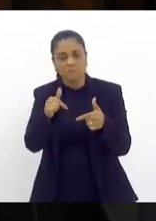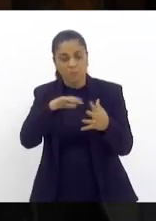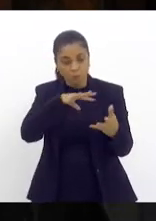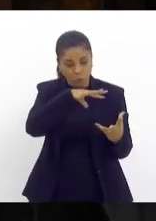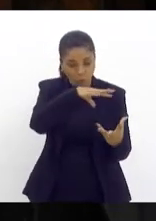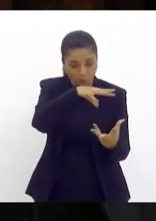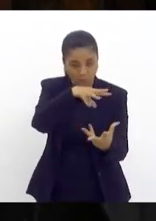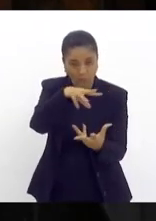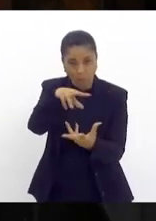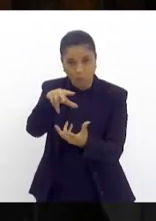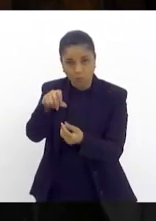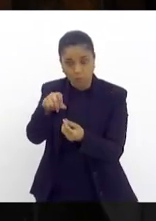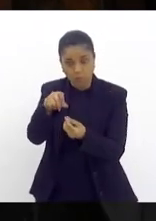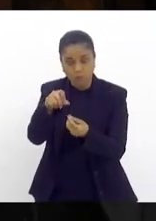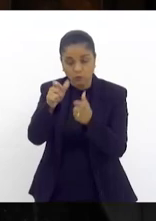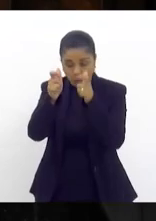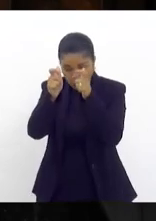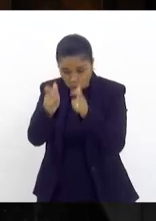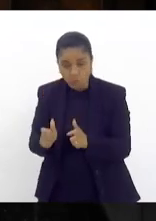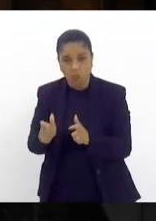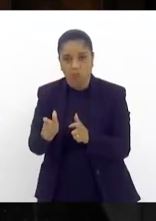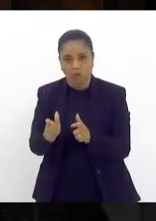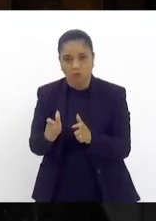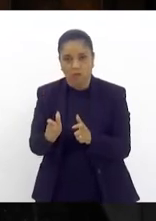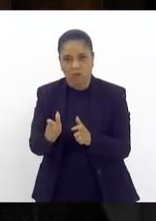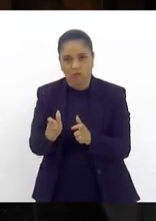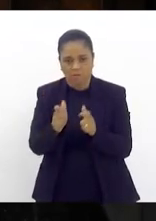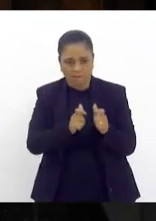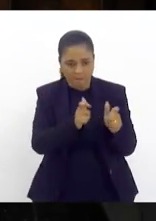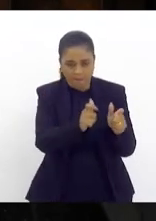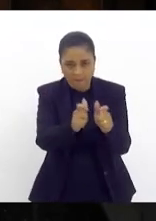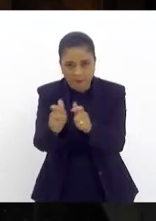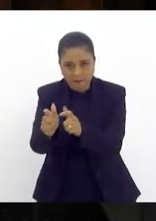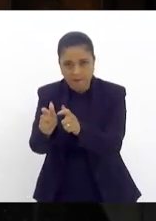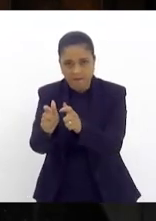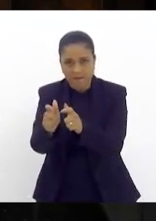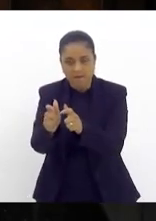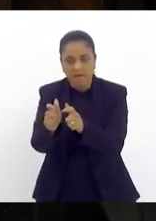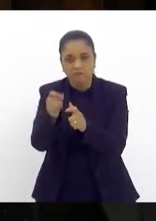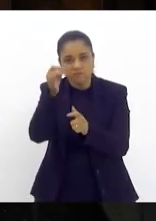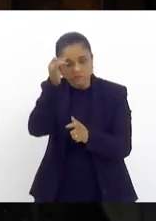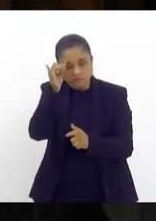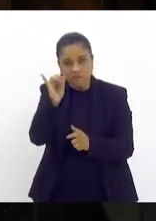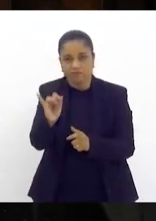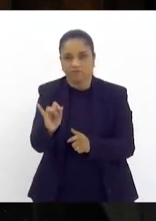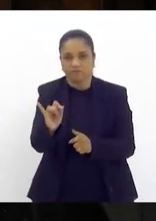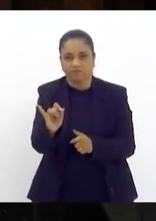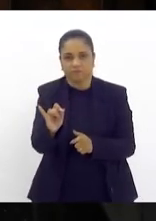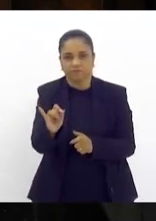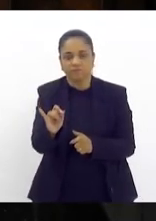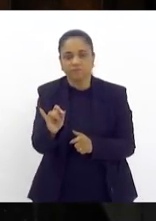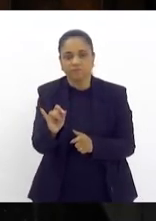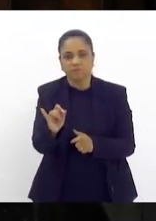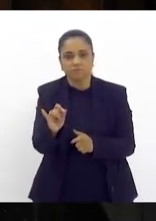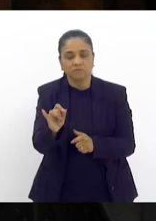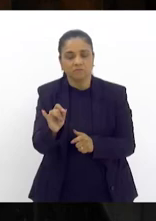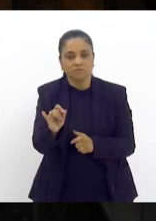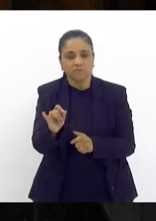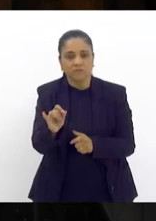mundialmente e localmente, de mediar e prevenir essas